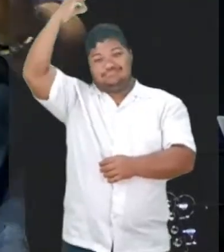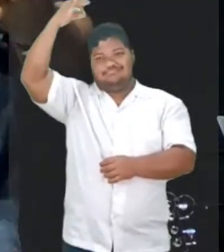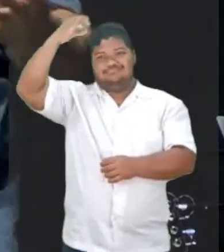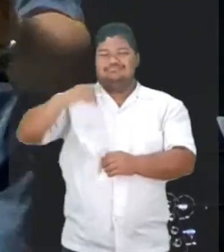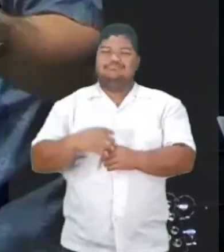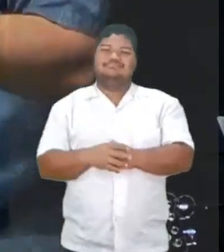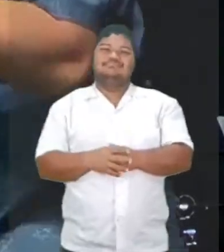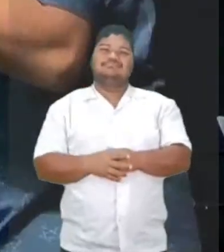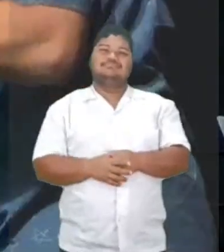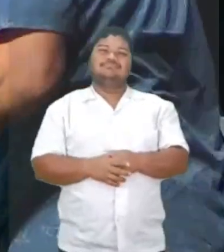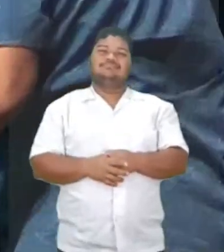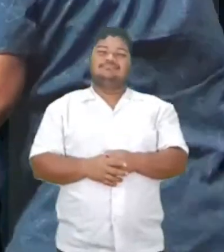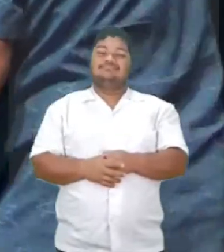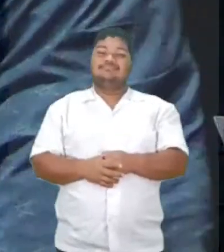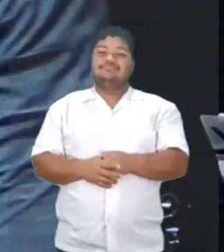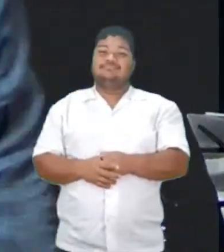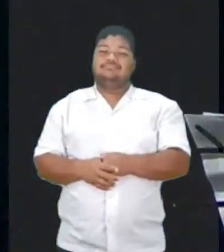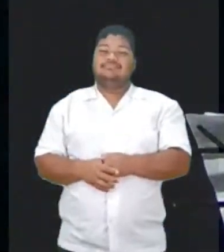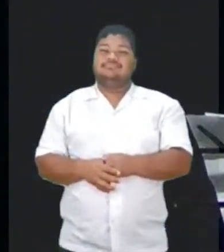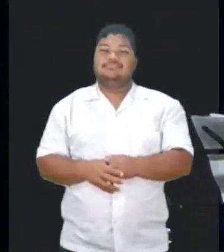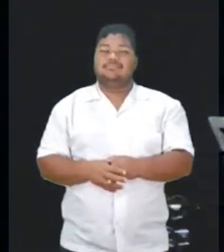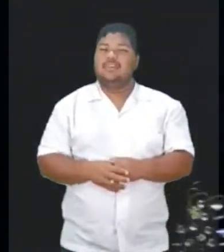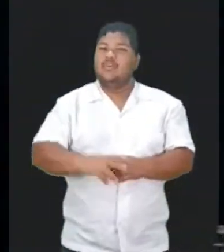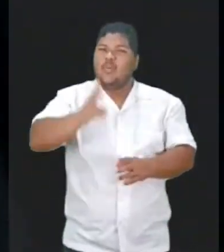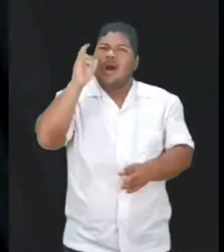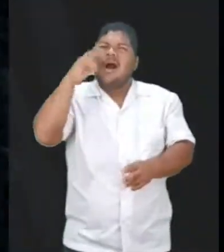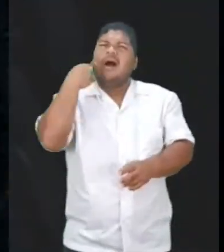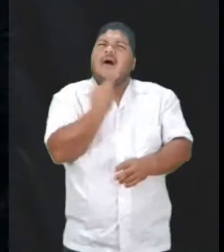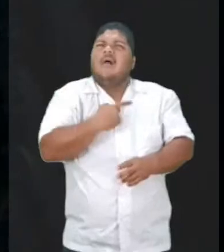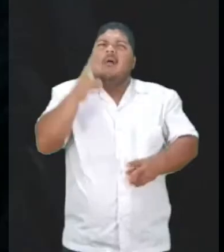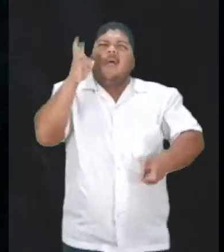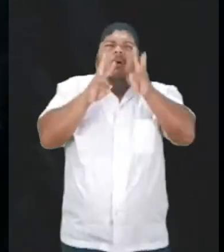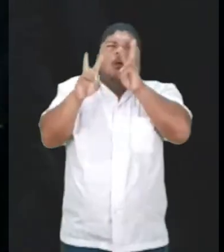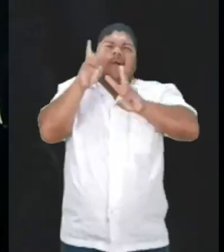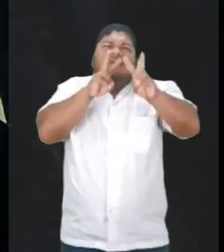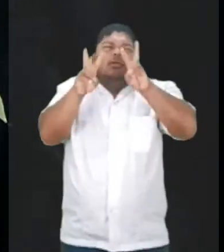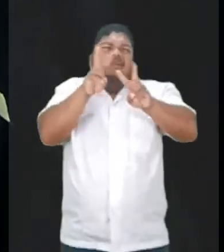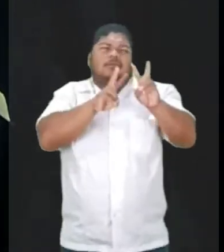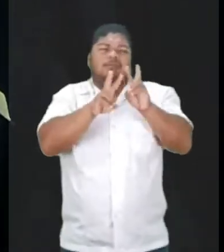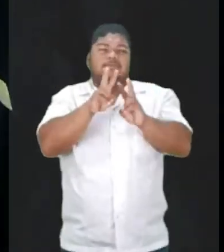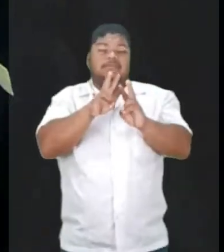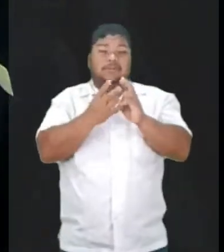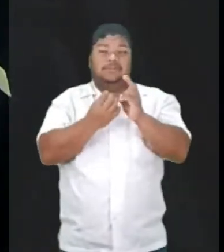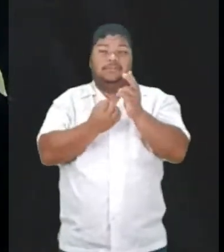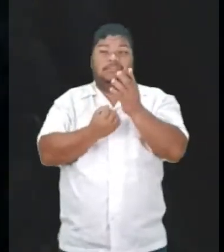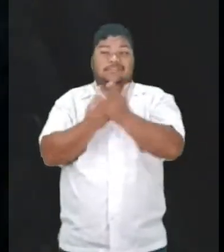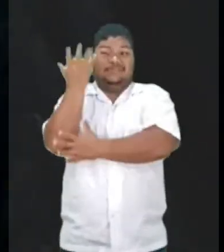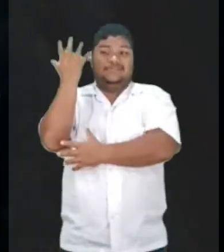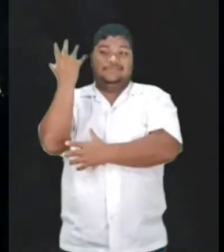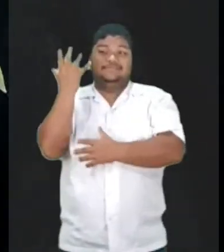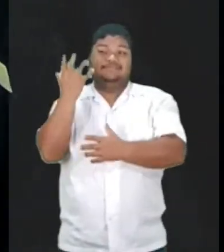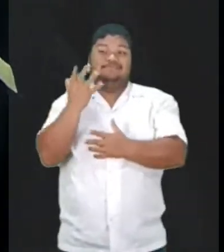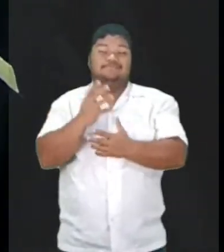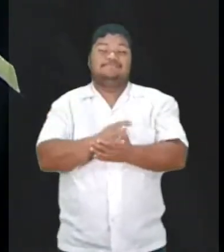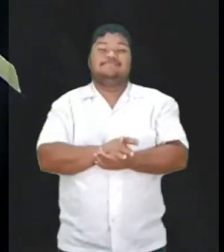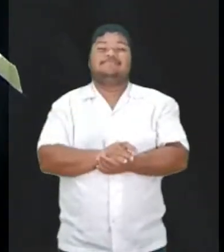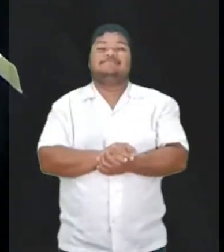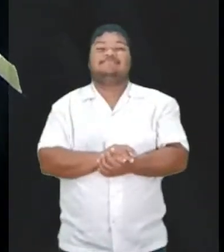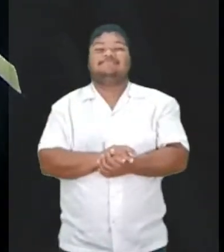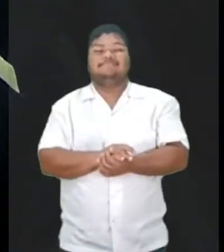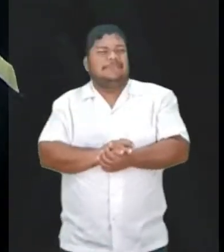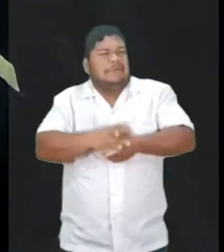nós olhamos a criação em vários aspectos, nós olhamos tanta